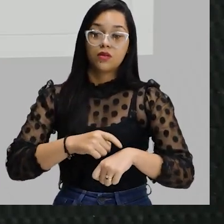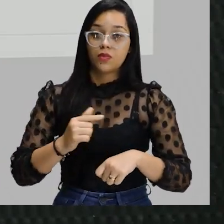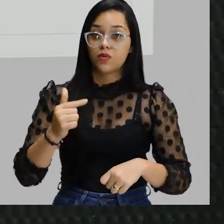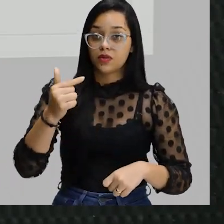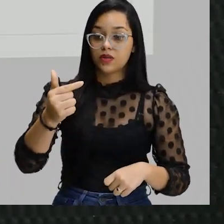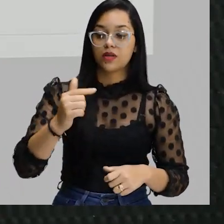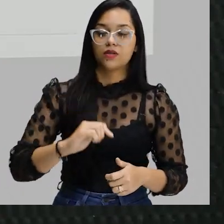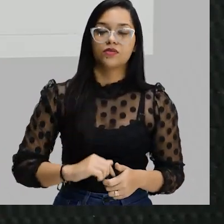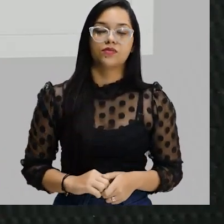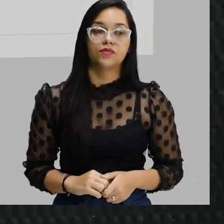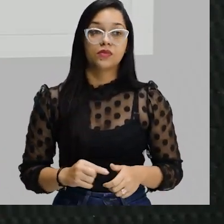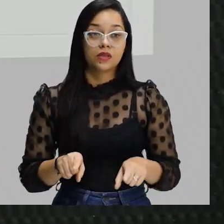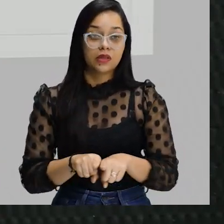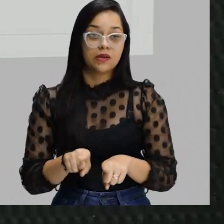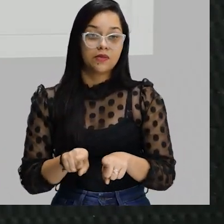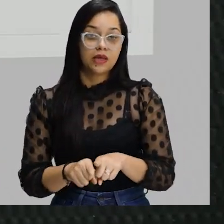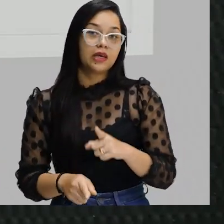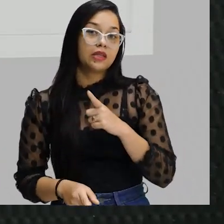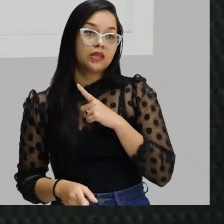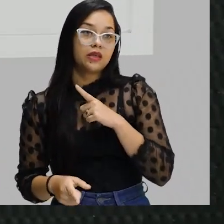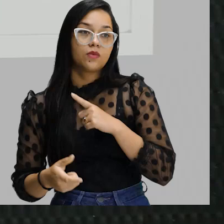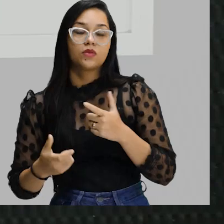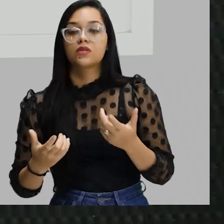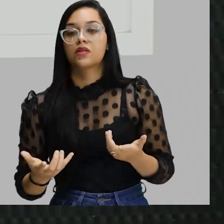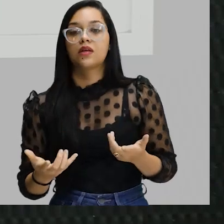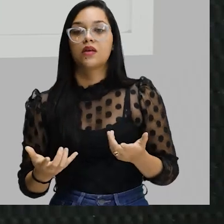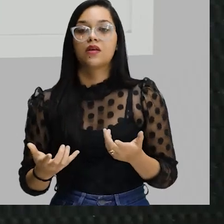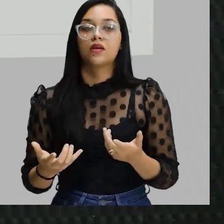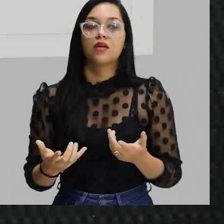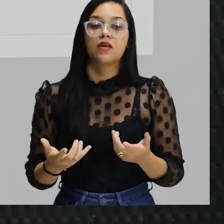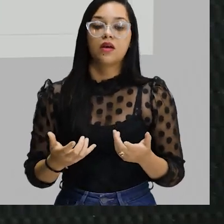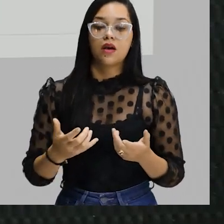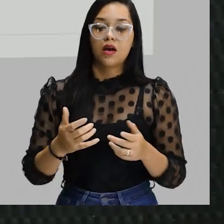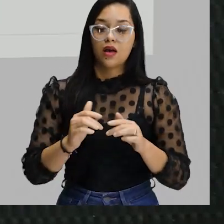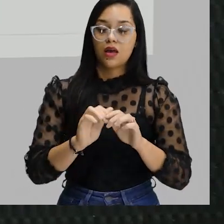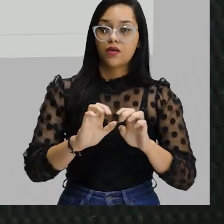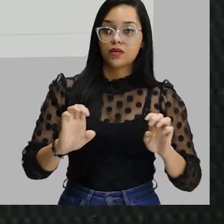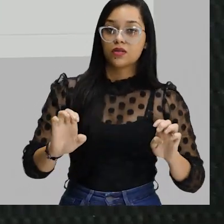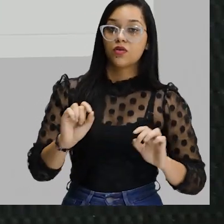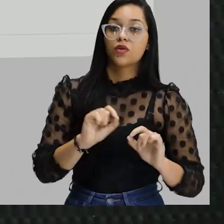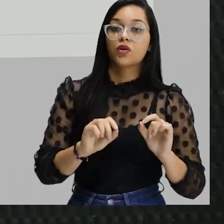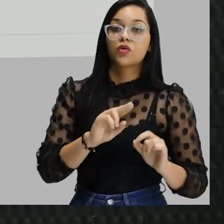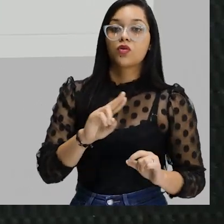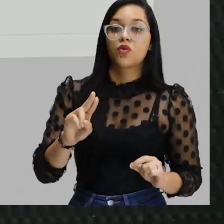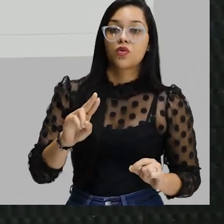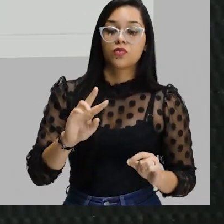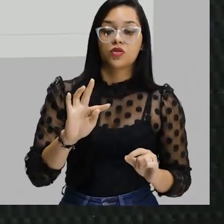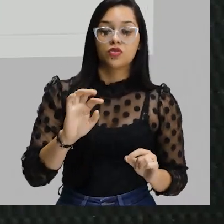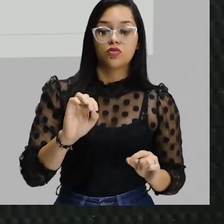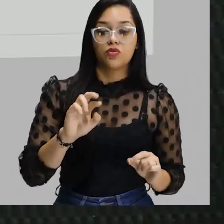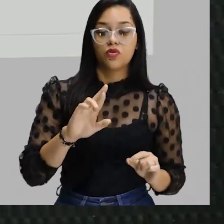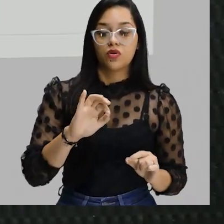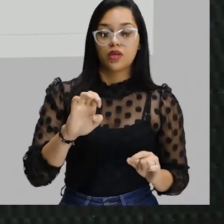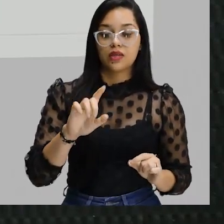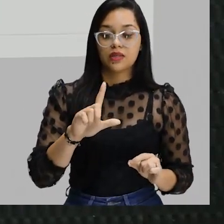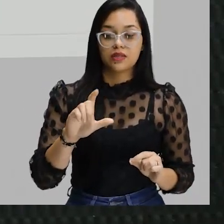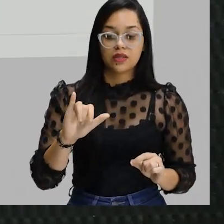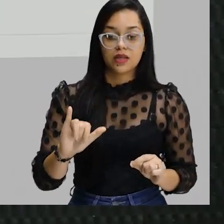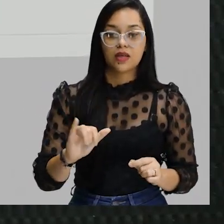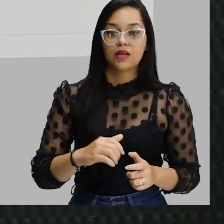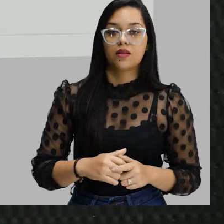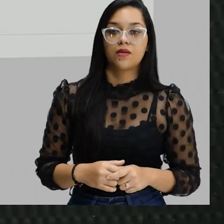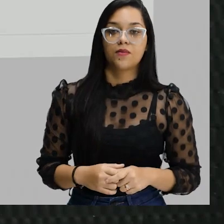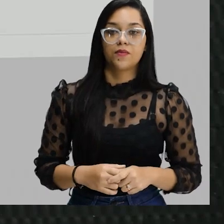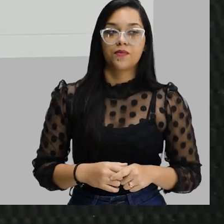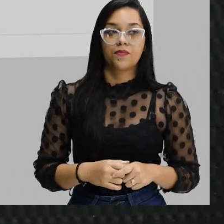isso? E nós temos a equação, que é chamada equação de Torricelli,